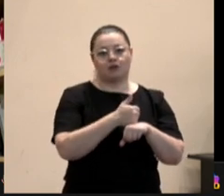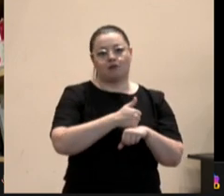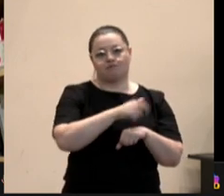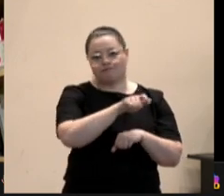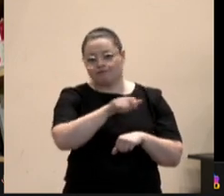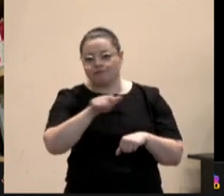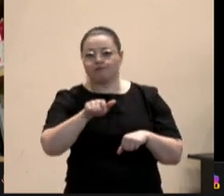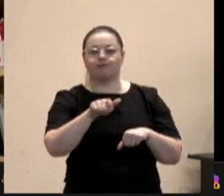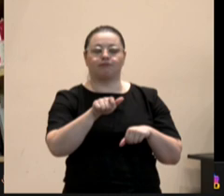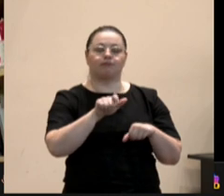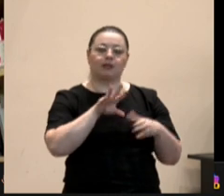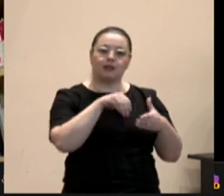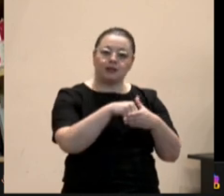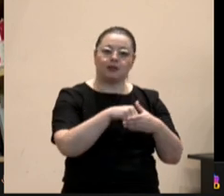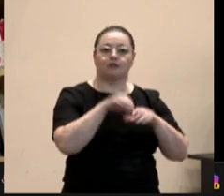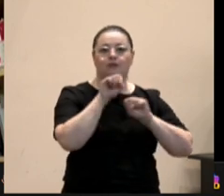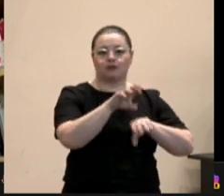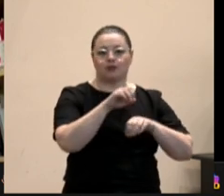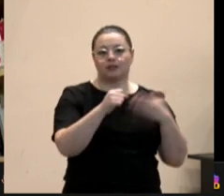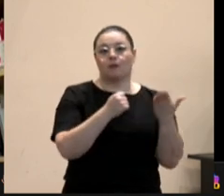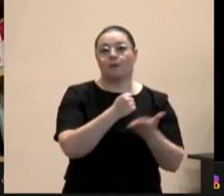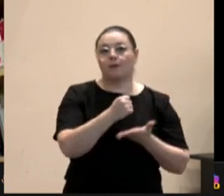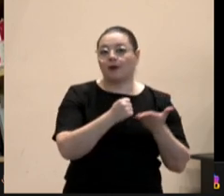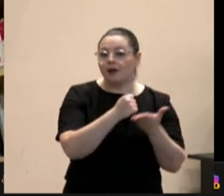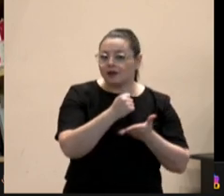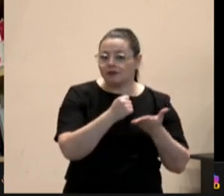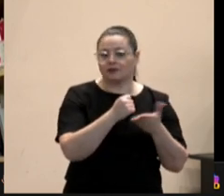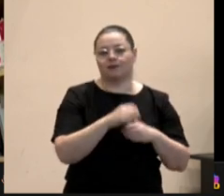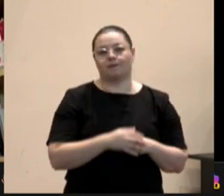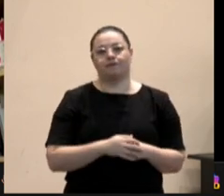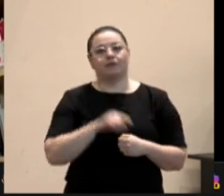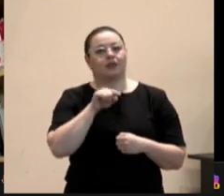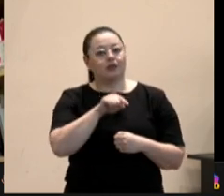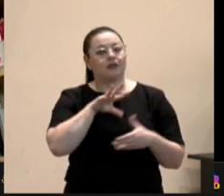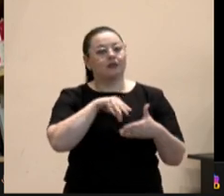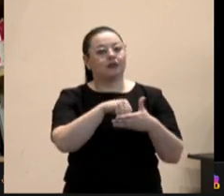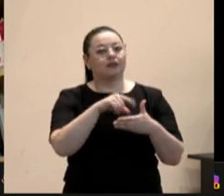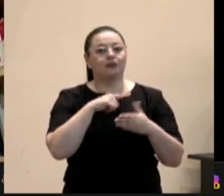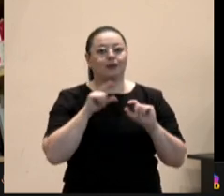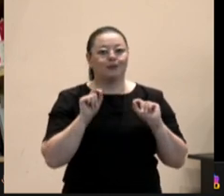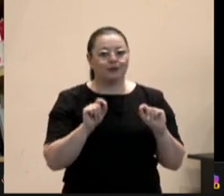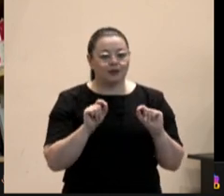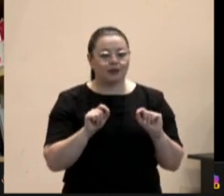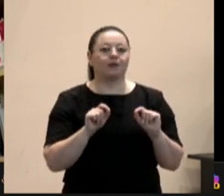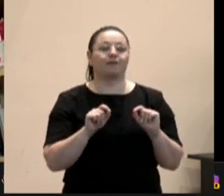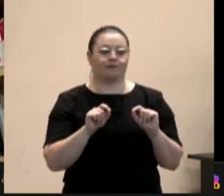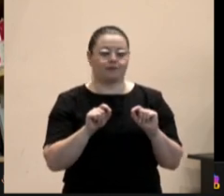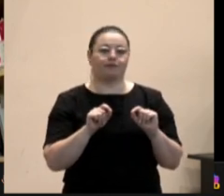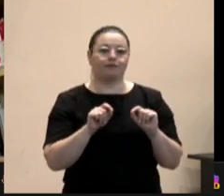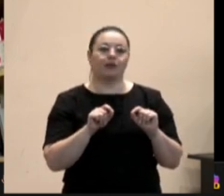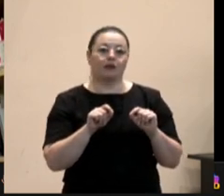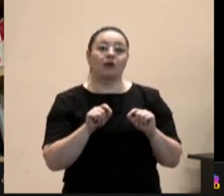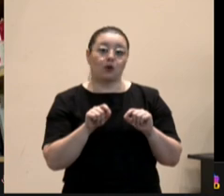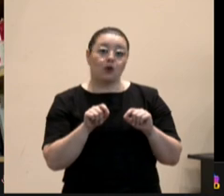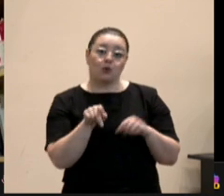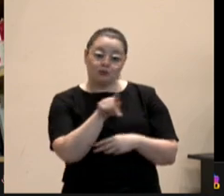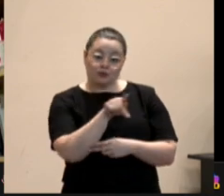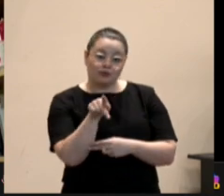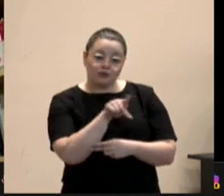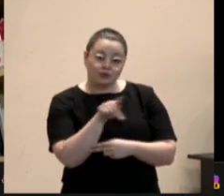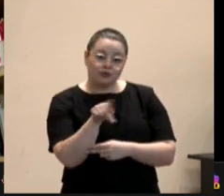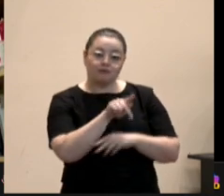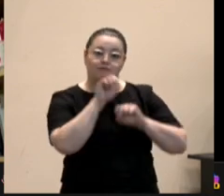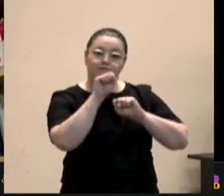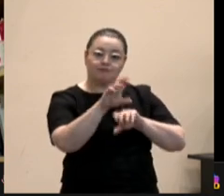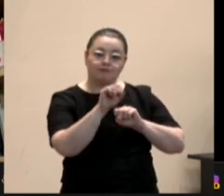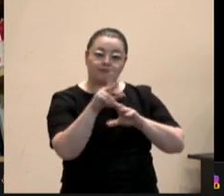Aqui já parte para uma questão que é os profissionais da educação do ensino superior